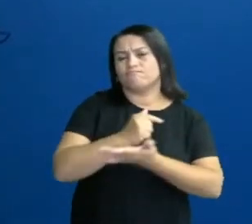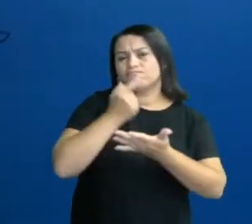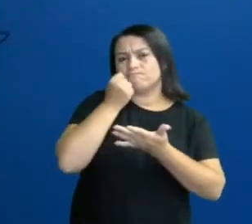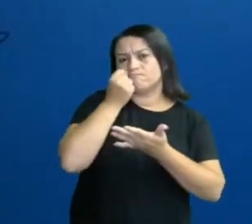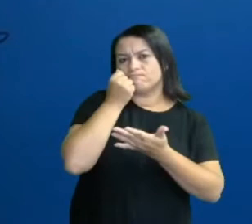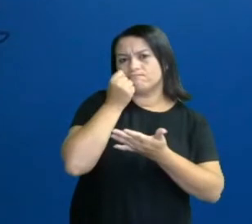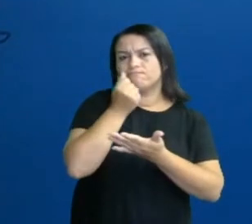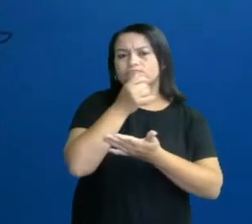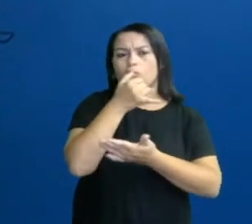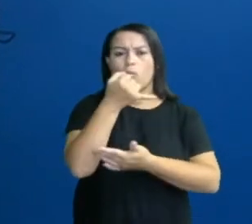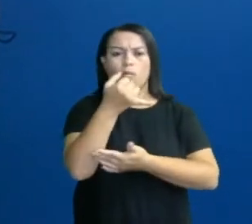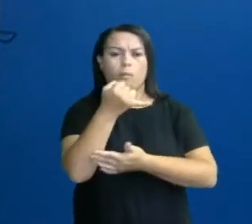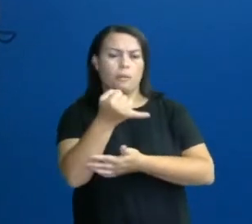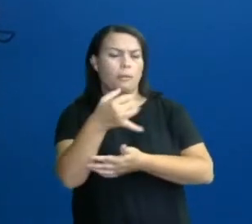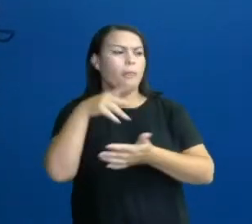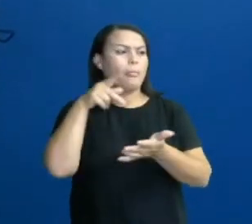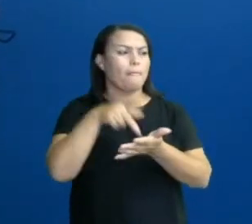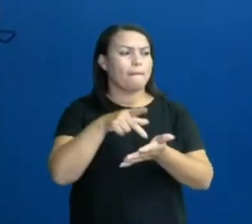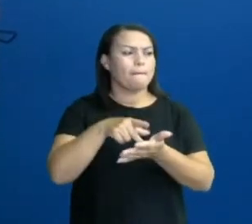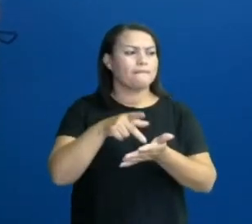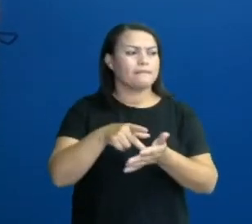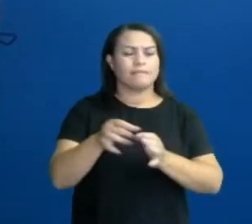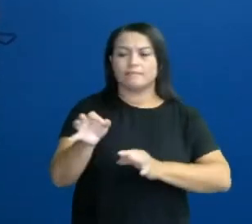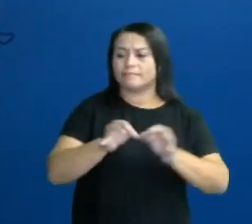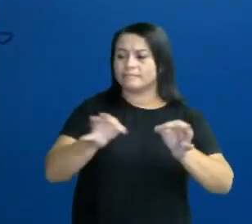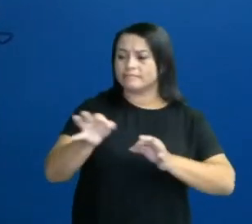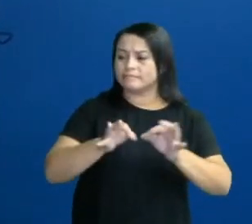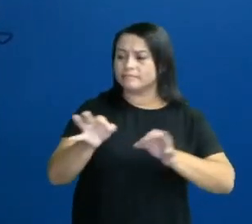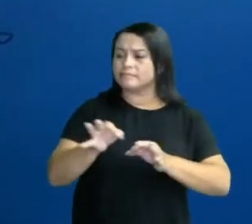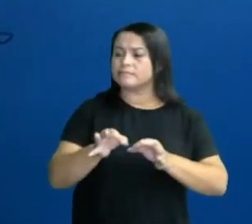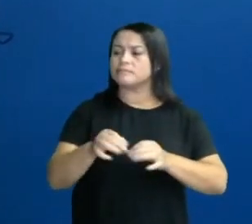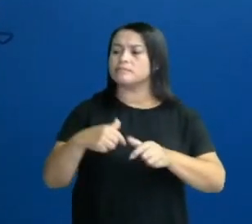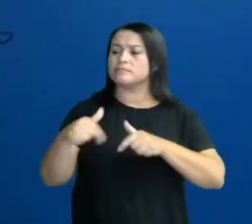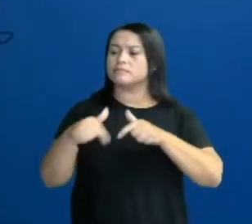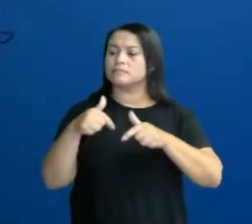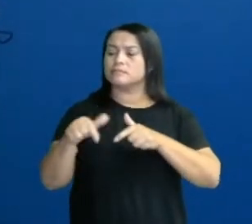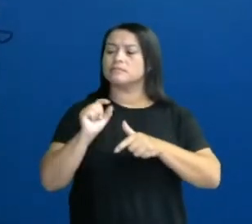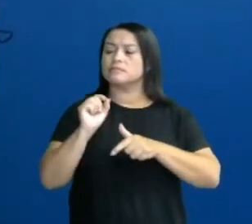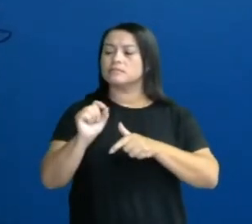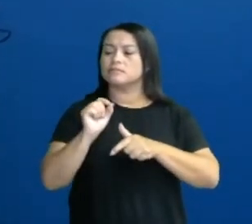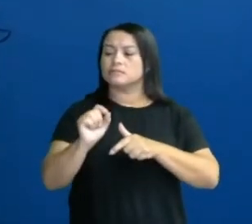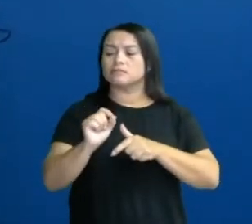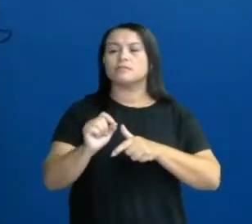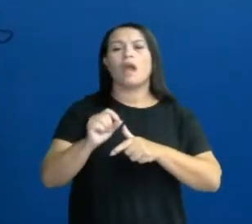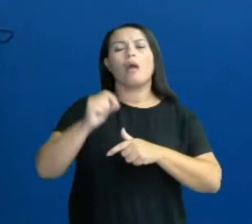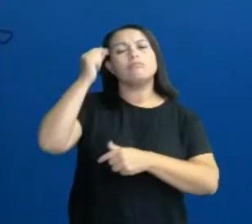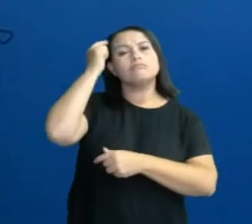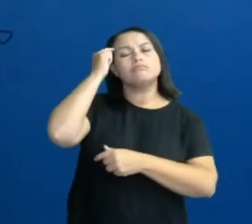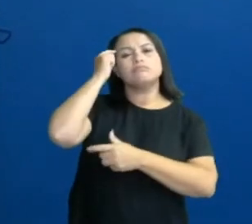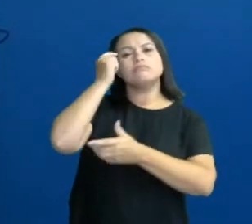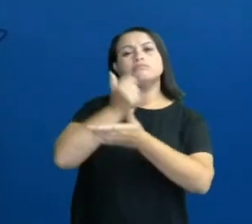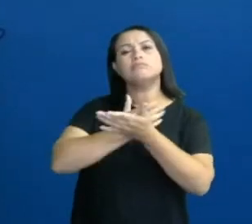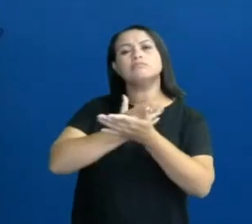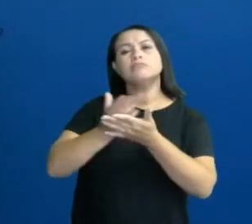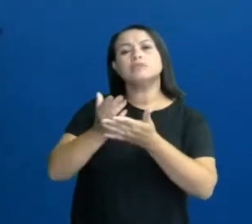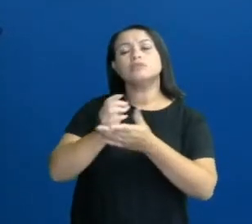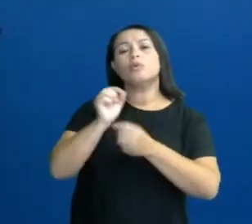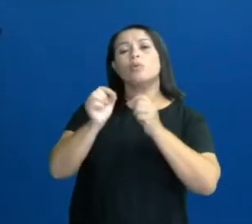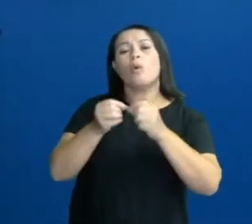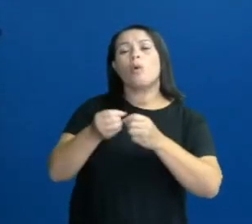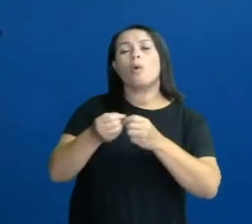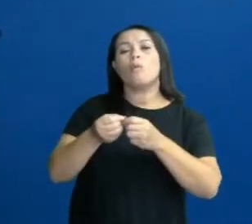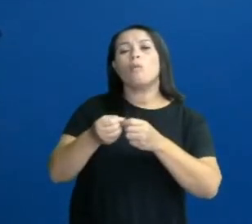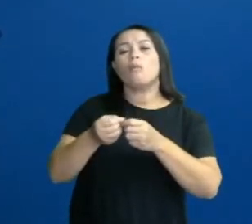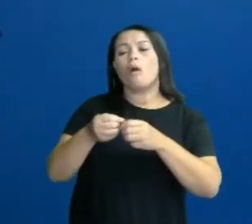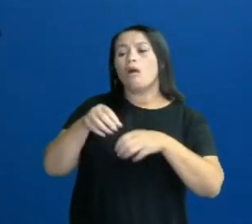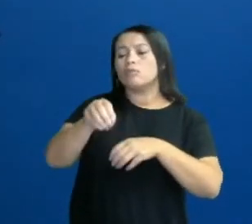que com certeza a pessoa que, ao fazer esse trabalho com o croquis, ele vai começar a pensar, né, sobre a distribuição